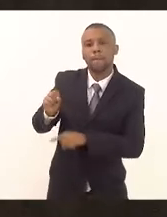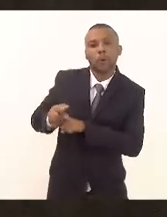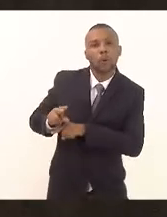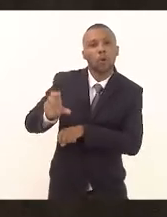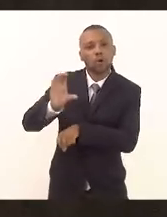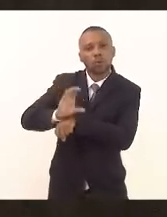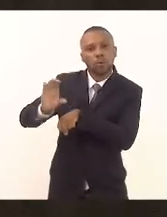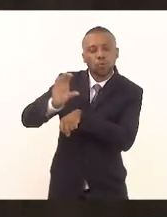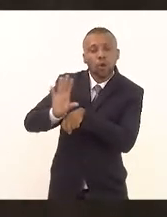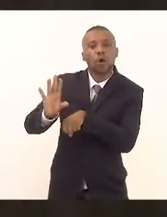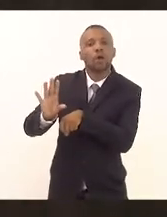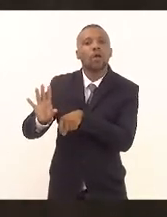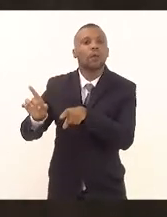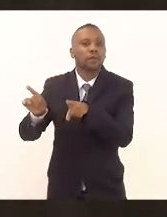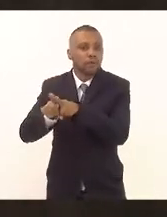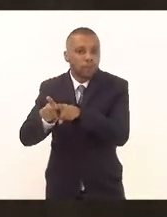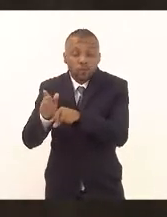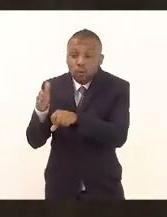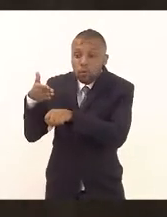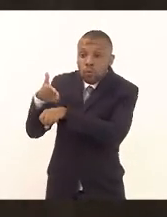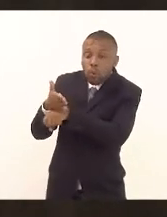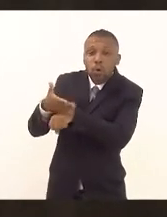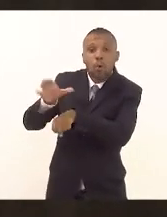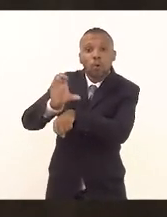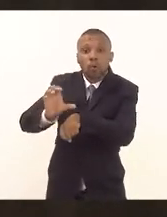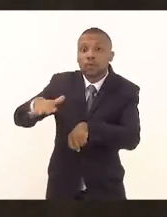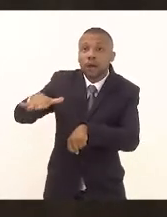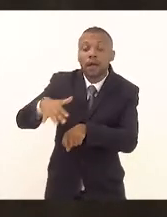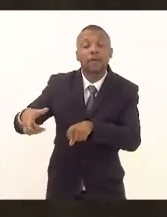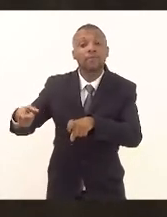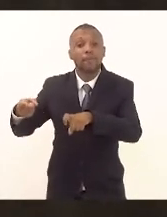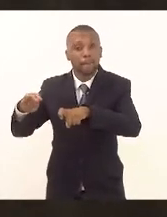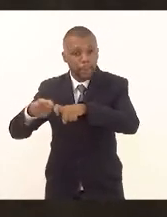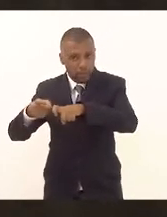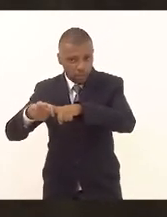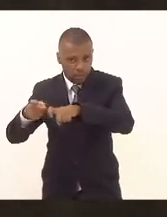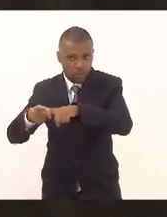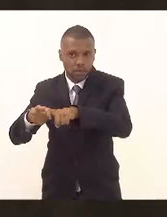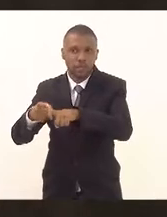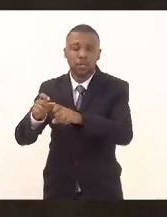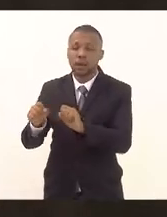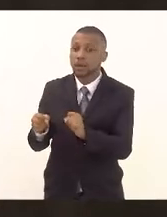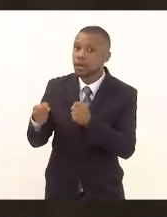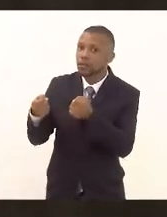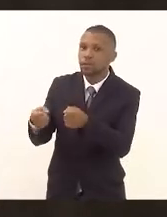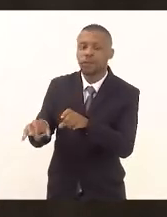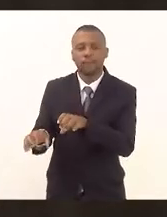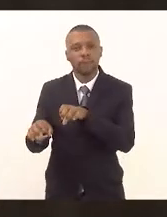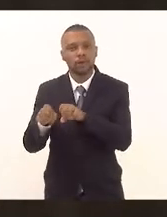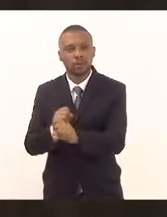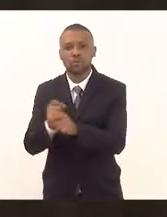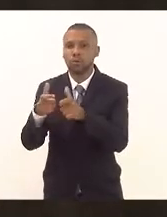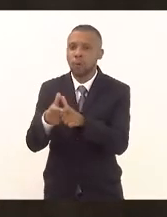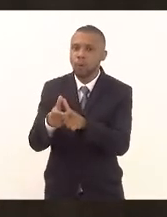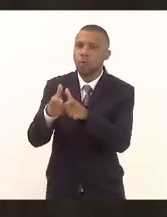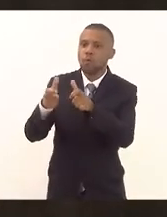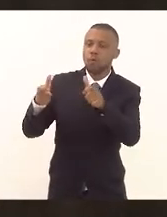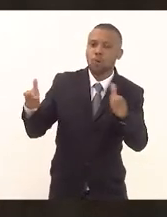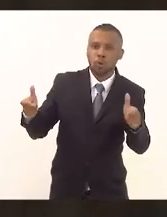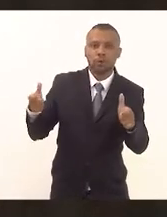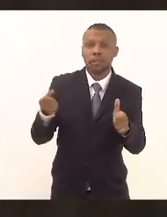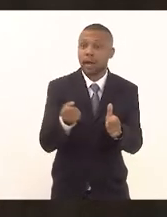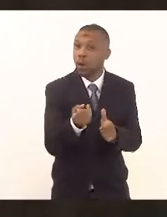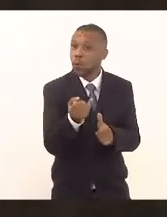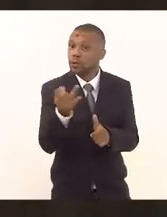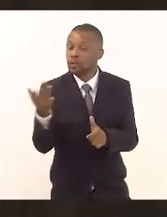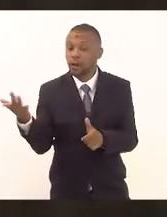e acessar os cursos de medicina, garantindo assim a formação de um maior quantitativo de médicos para o